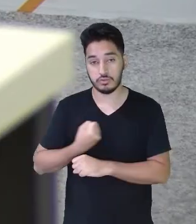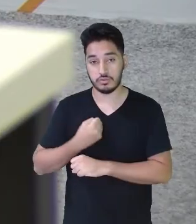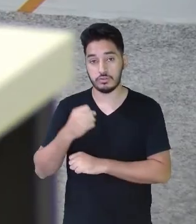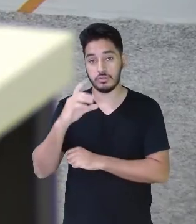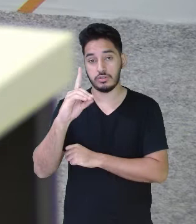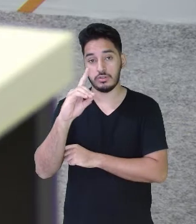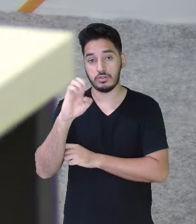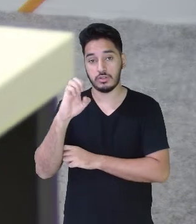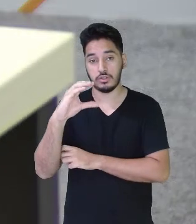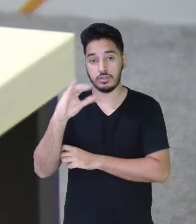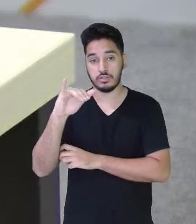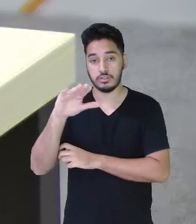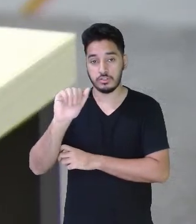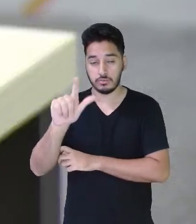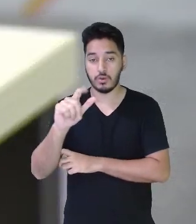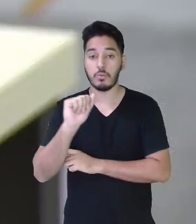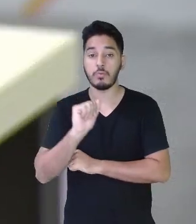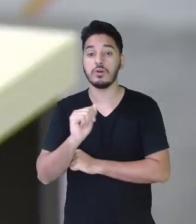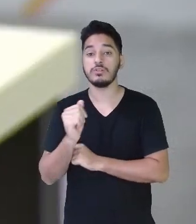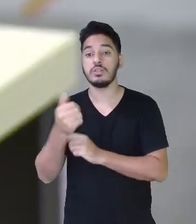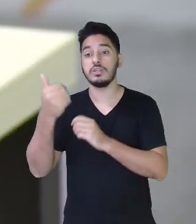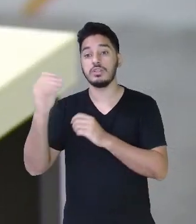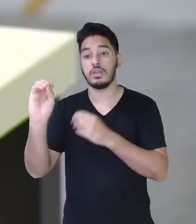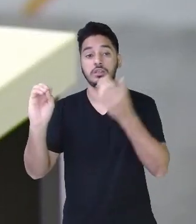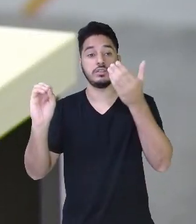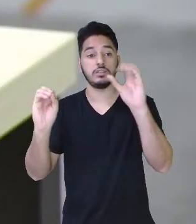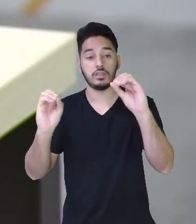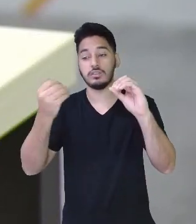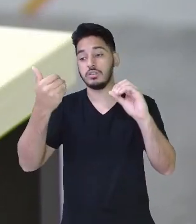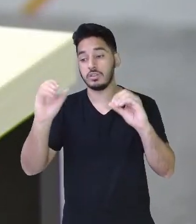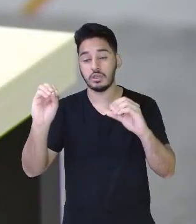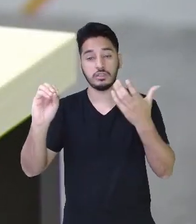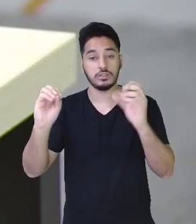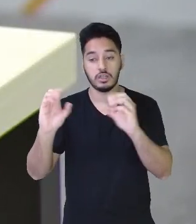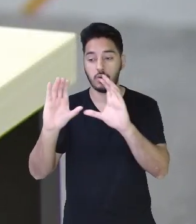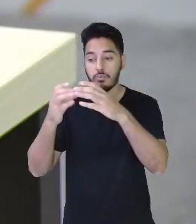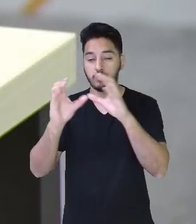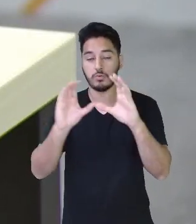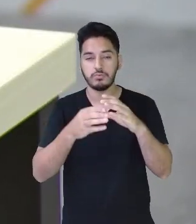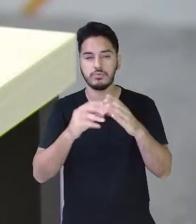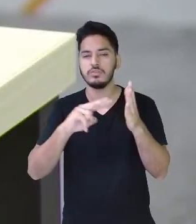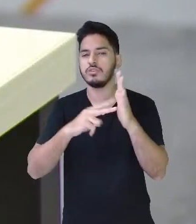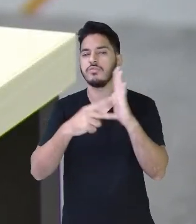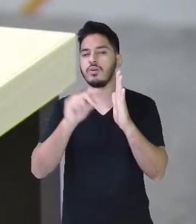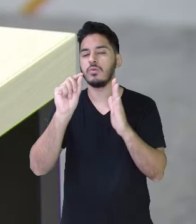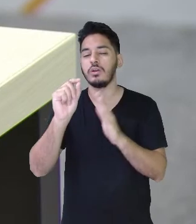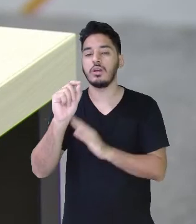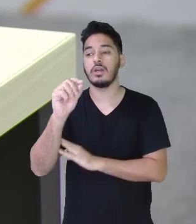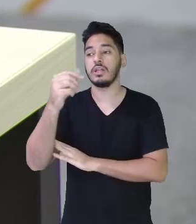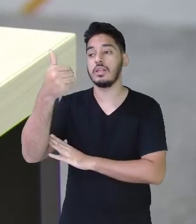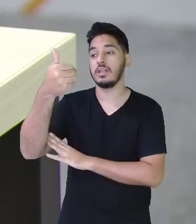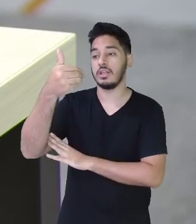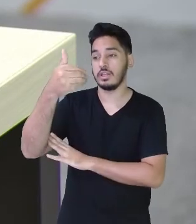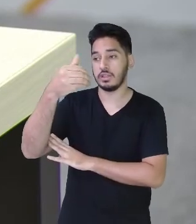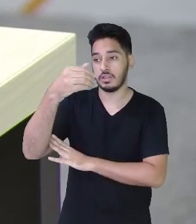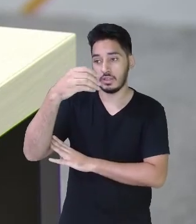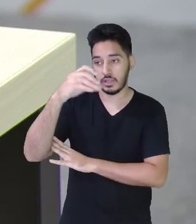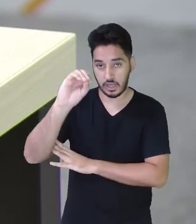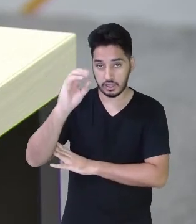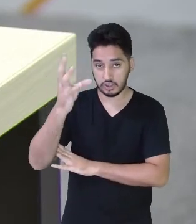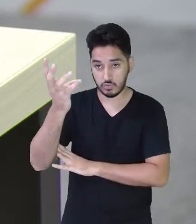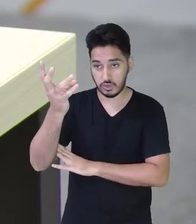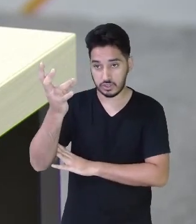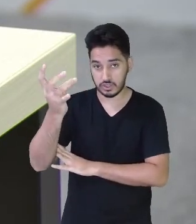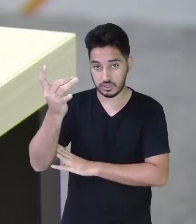decimal, ele pode ser agrupado de 10 em 10? Significa dizer que a cada 10 quantidades,